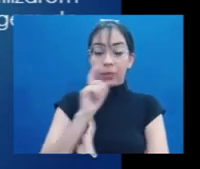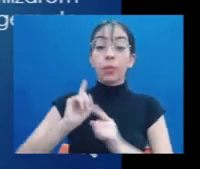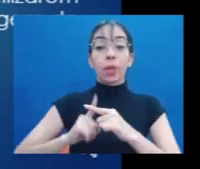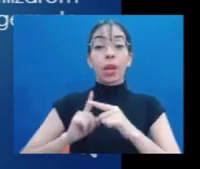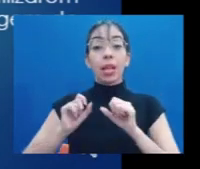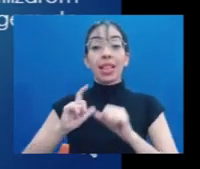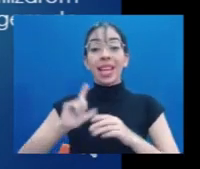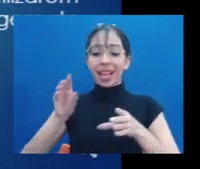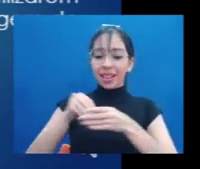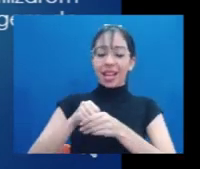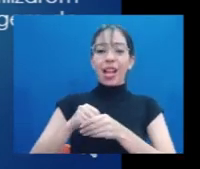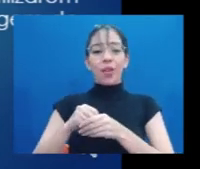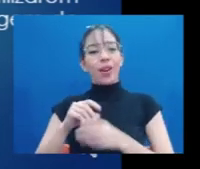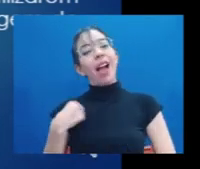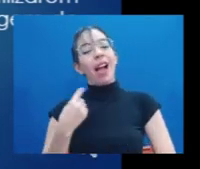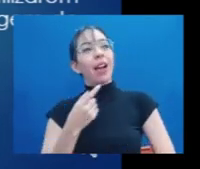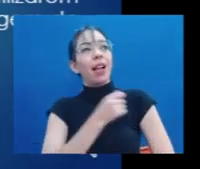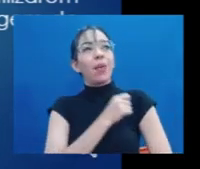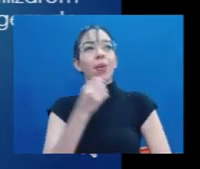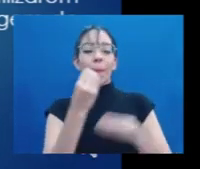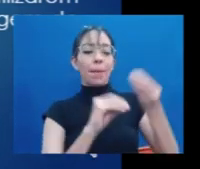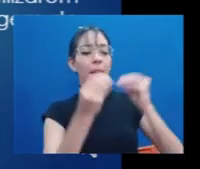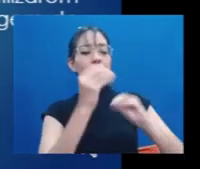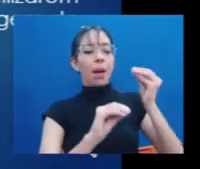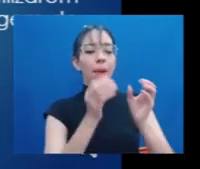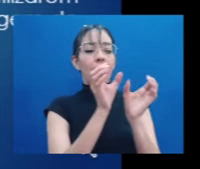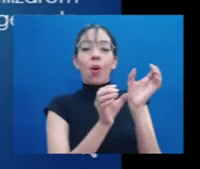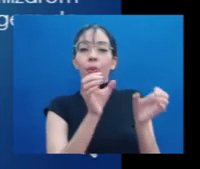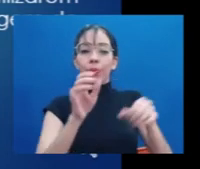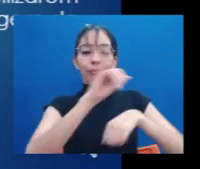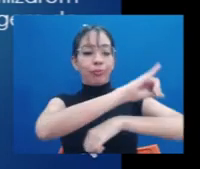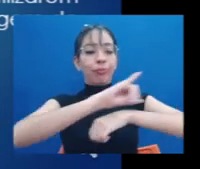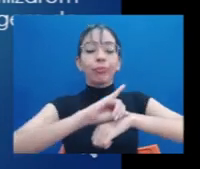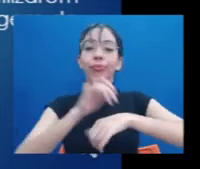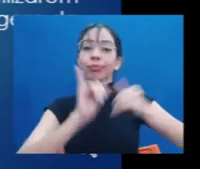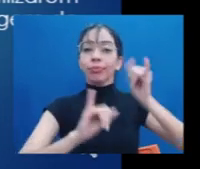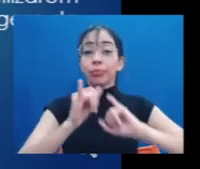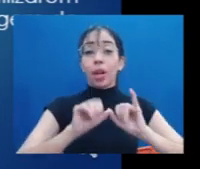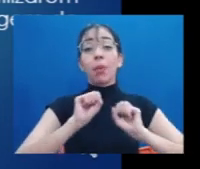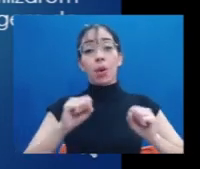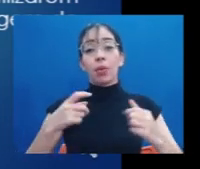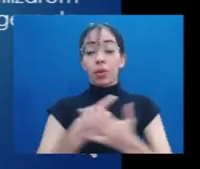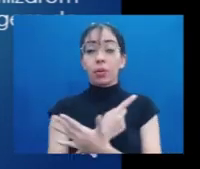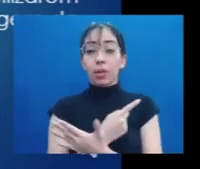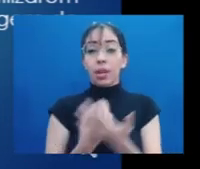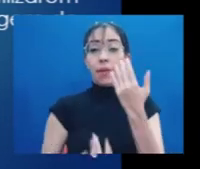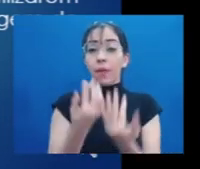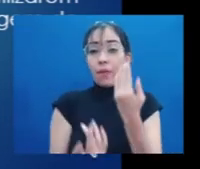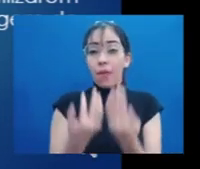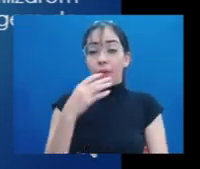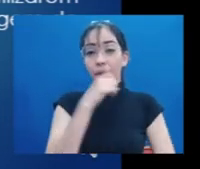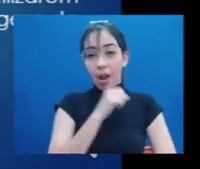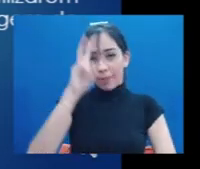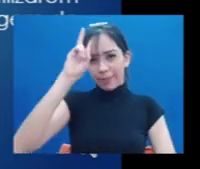essa finalidade, elas podem gerar faíscas, tanto no acendimento daquela luz interna que a gente tem nas geladeiras, como no motor, e que podem